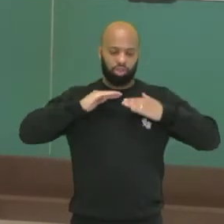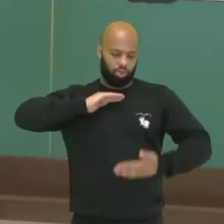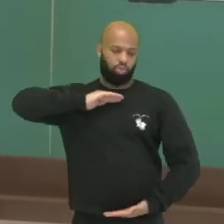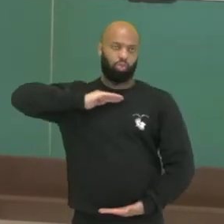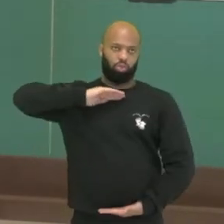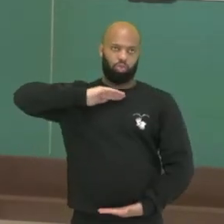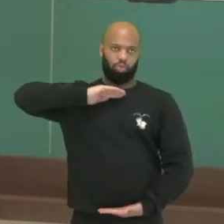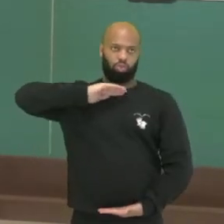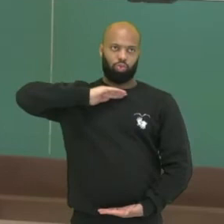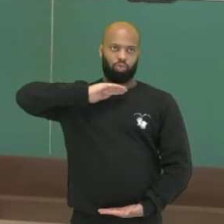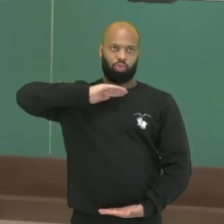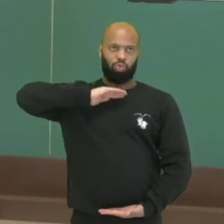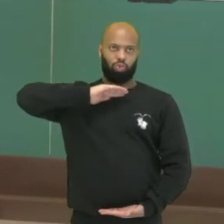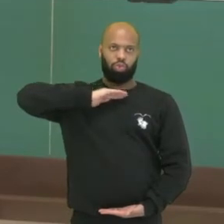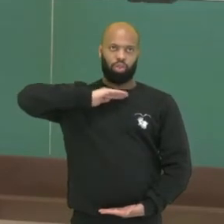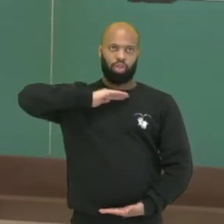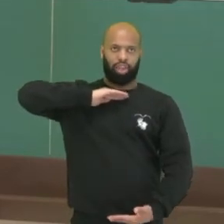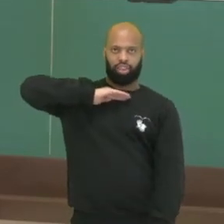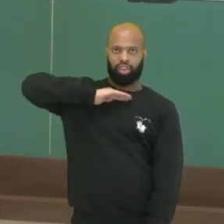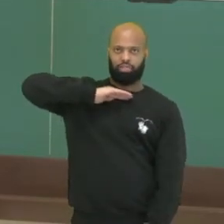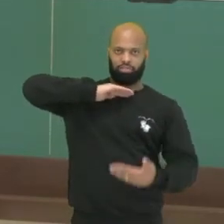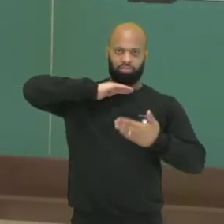e parte ilíaca.